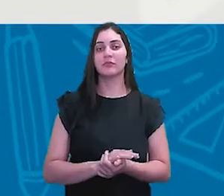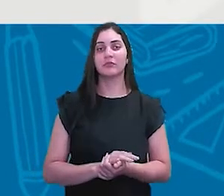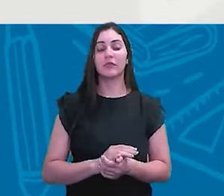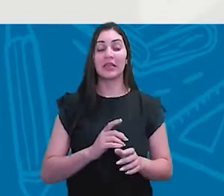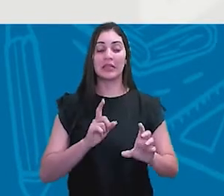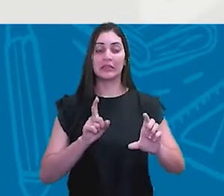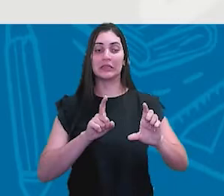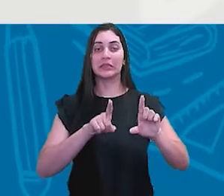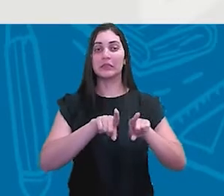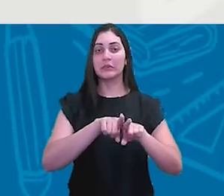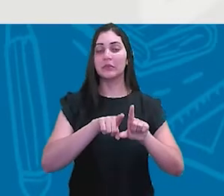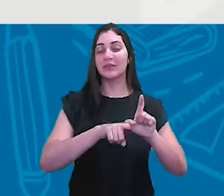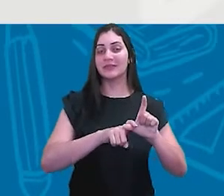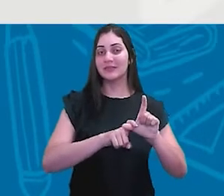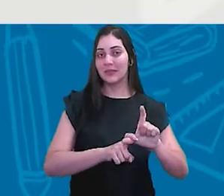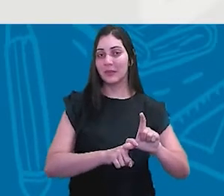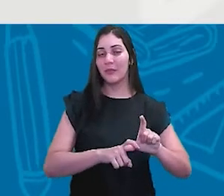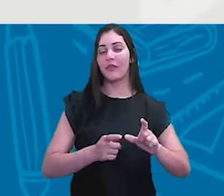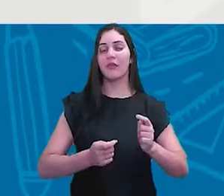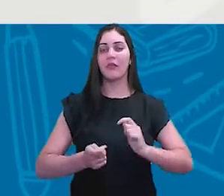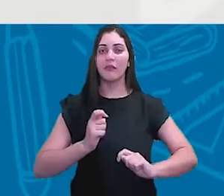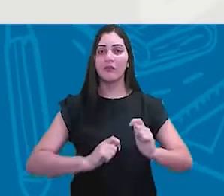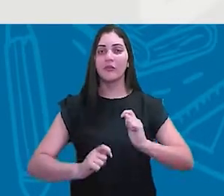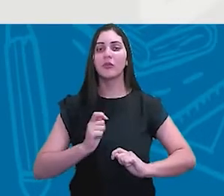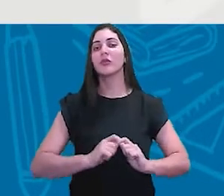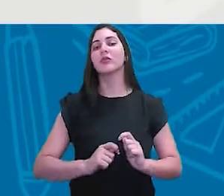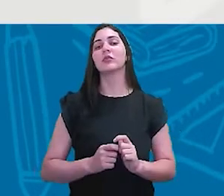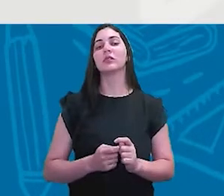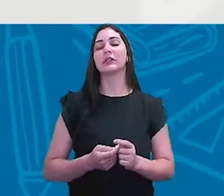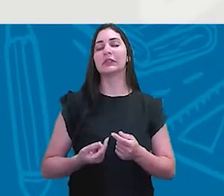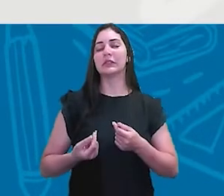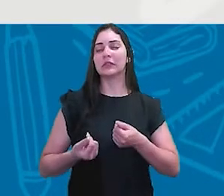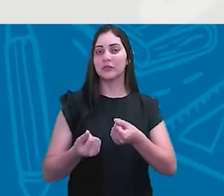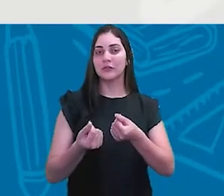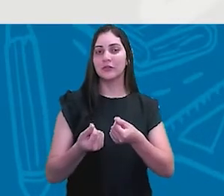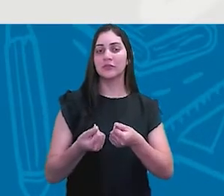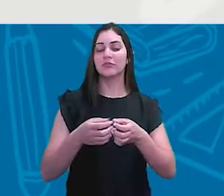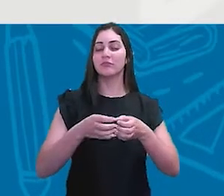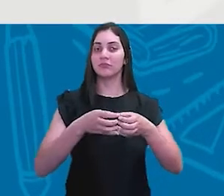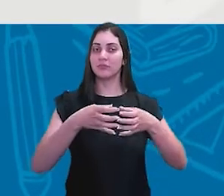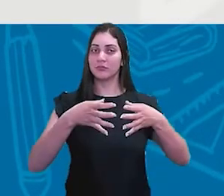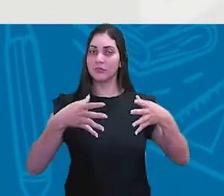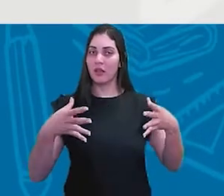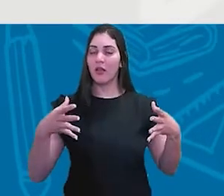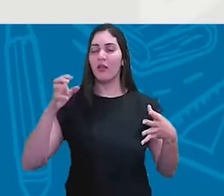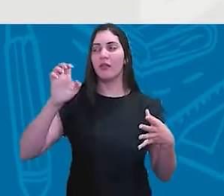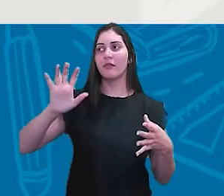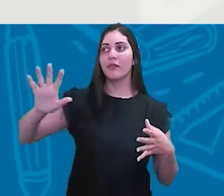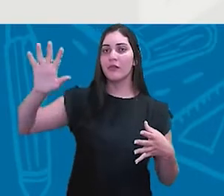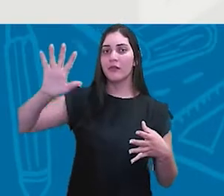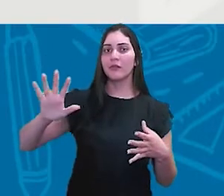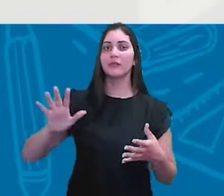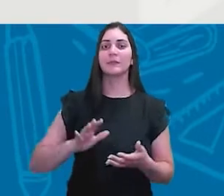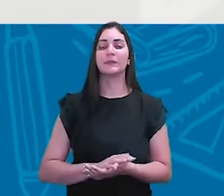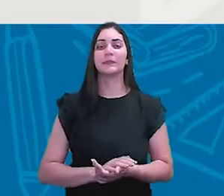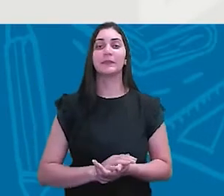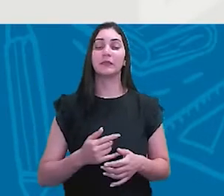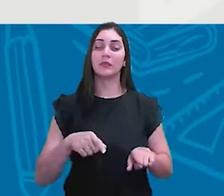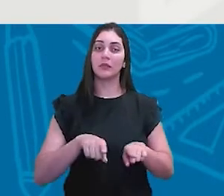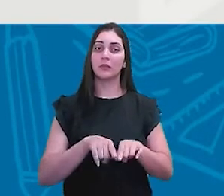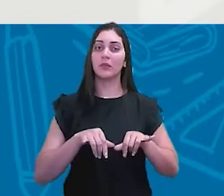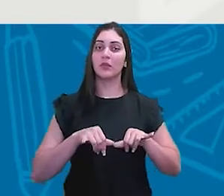dependência econômica, da dependência do capital financeiro das grandes potências europeias e do